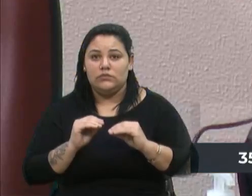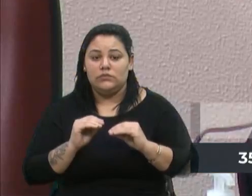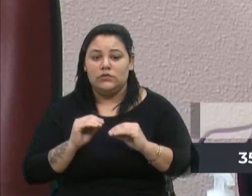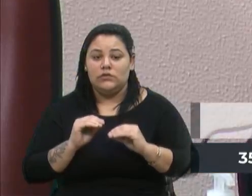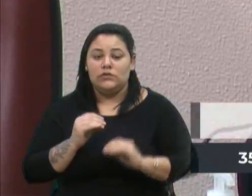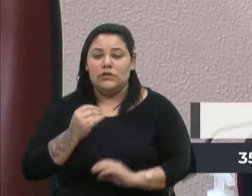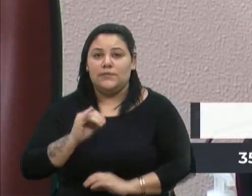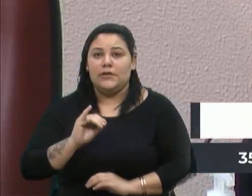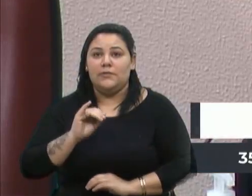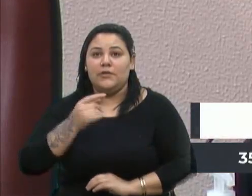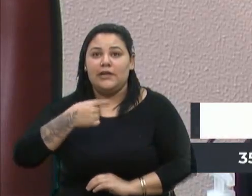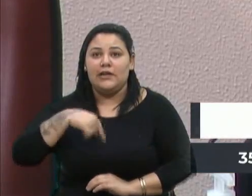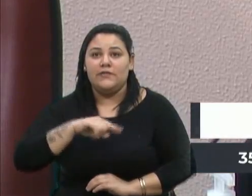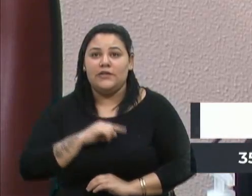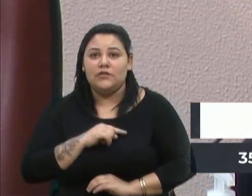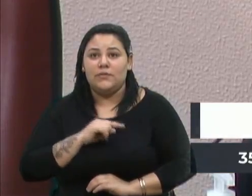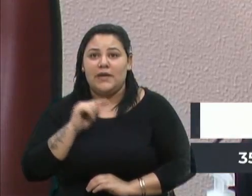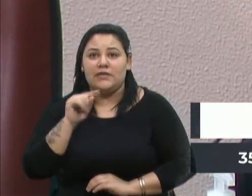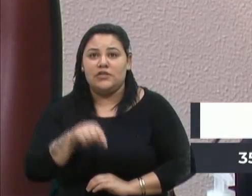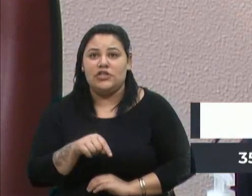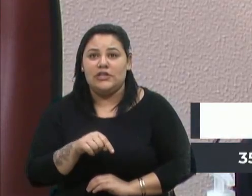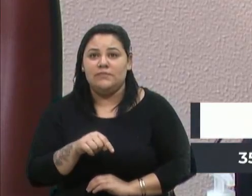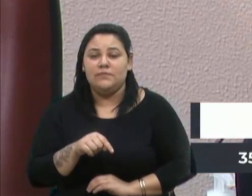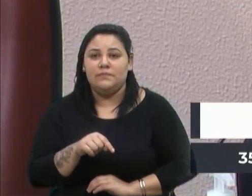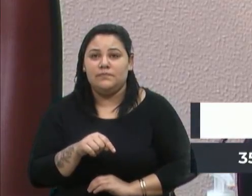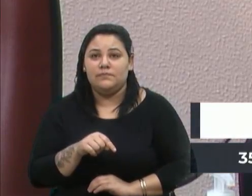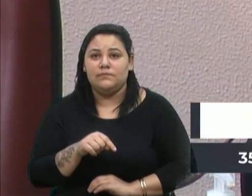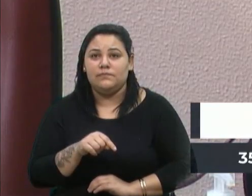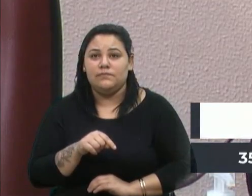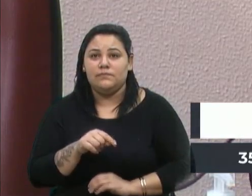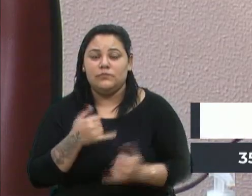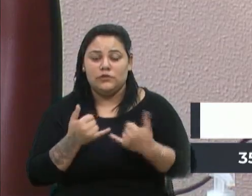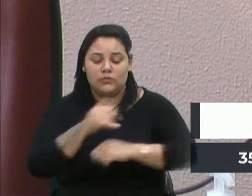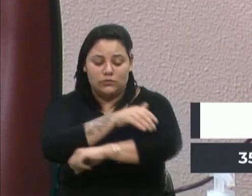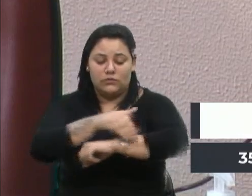longe. Dobrou a esquerda, entrou Alfredo Chaves.